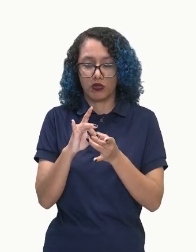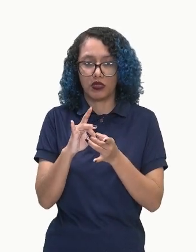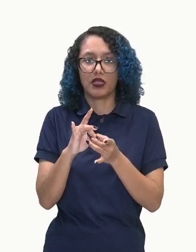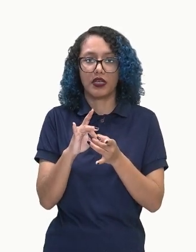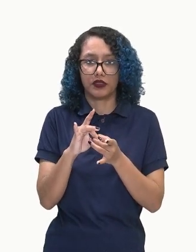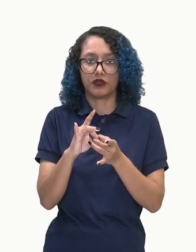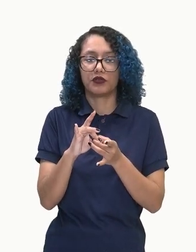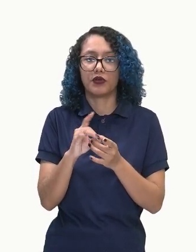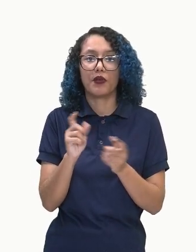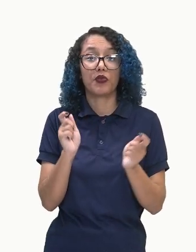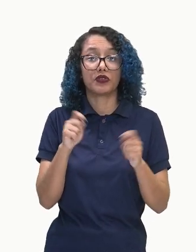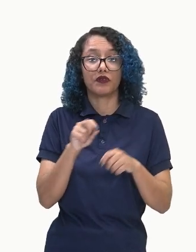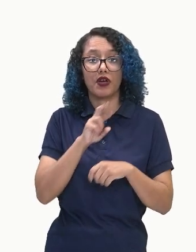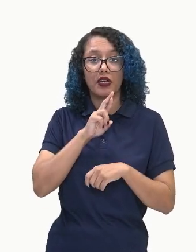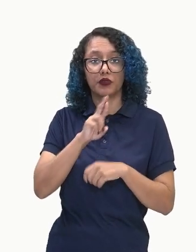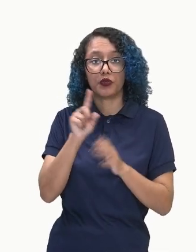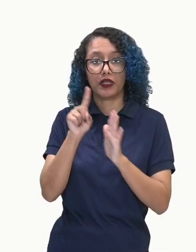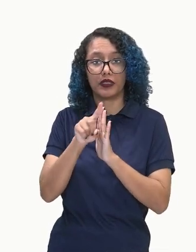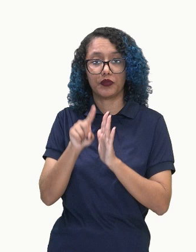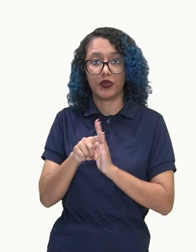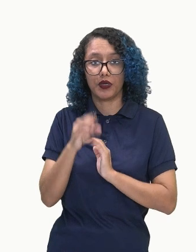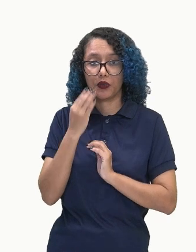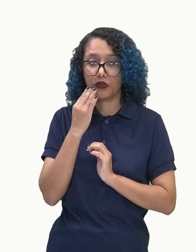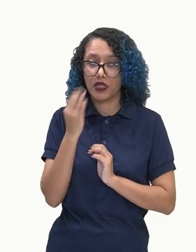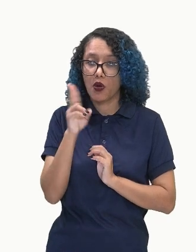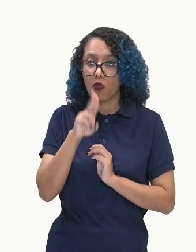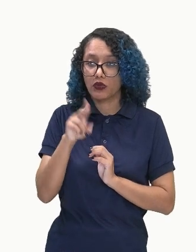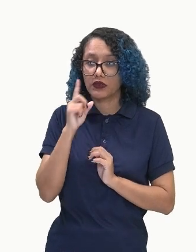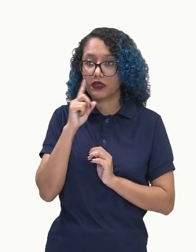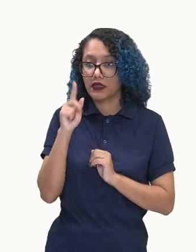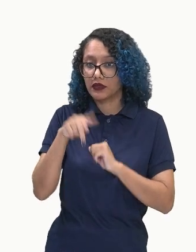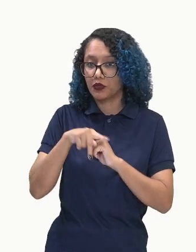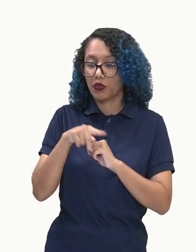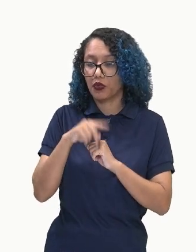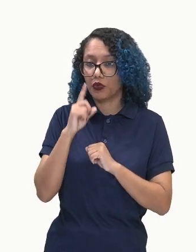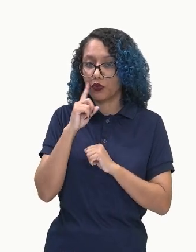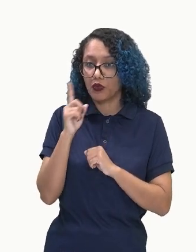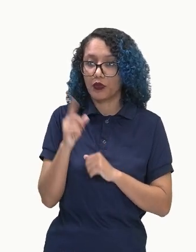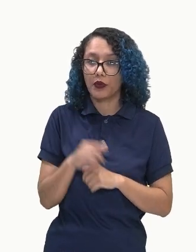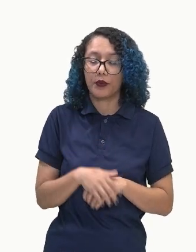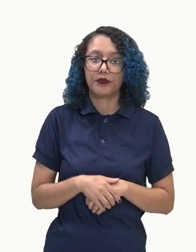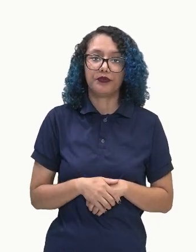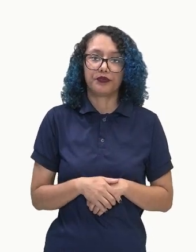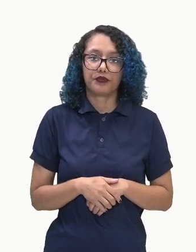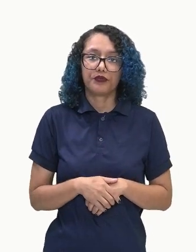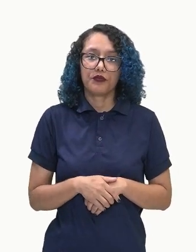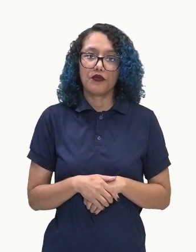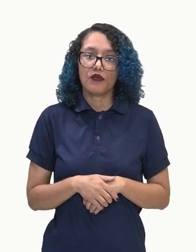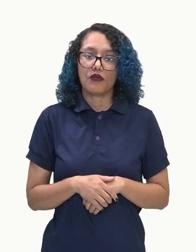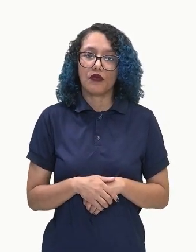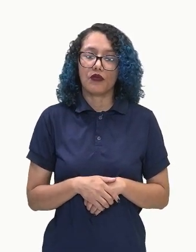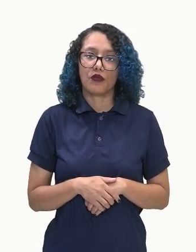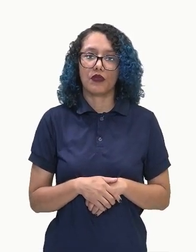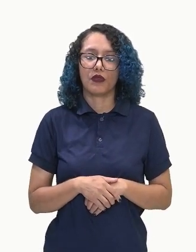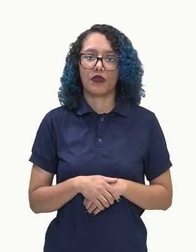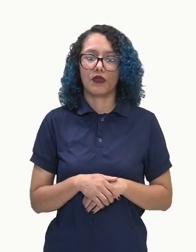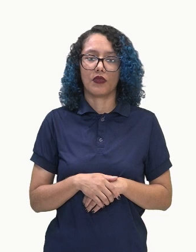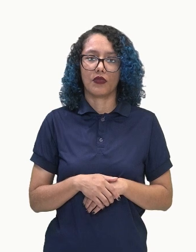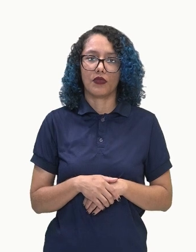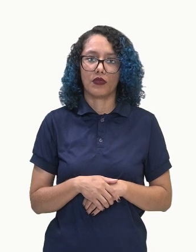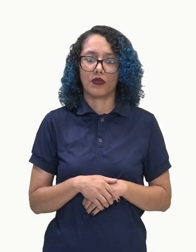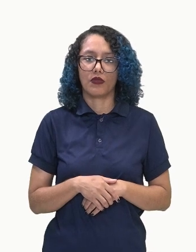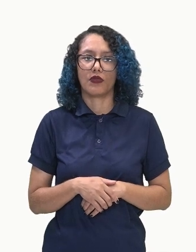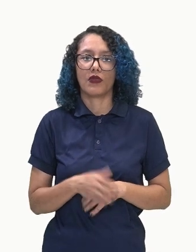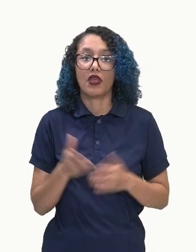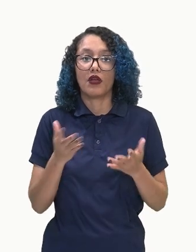eles vão responder a estas perguntas, tá certo? Agora a gente vai prestar atenção